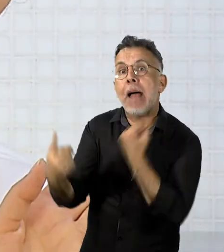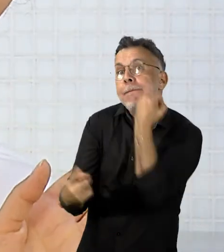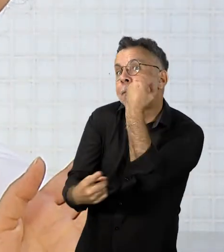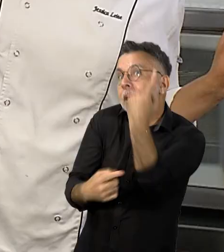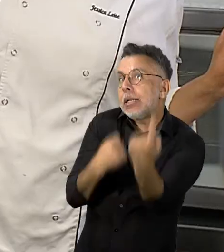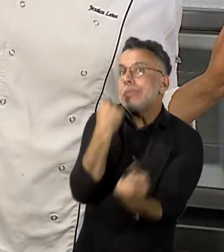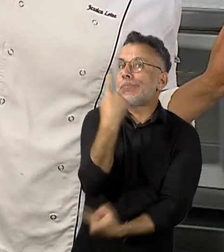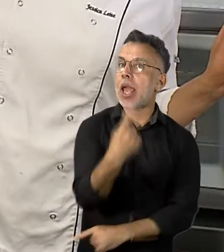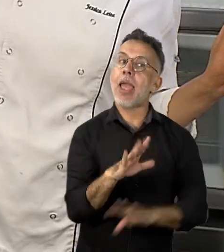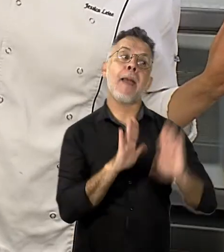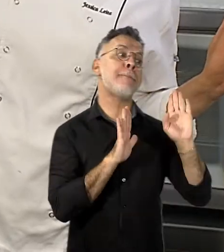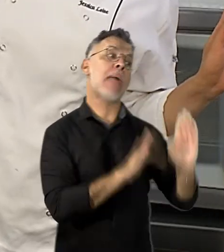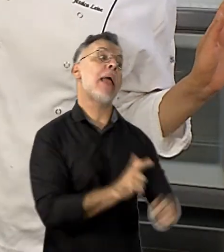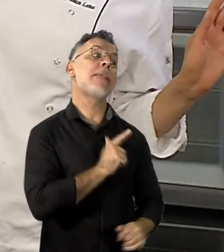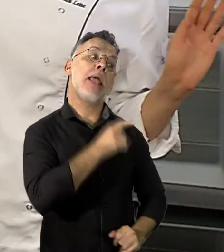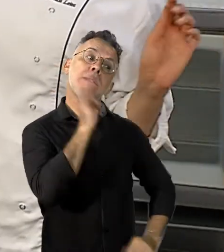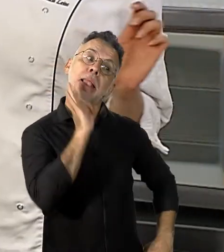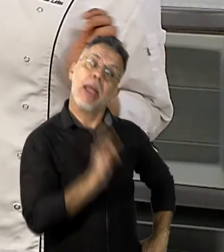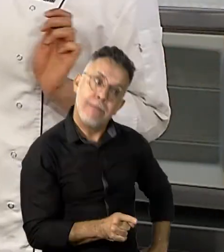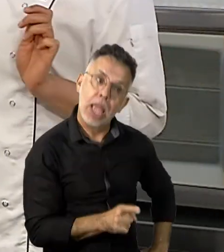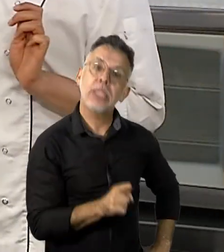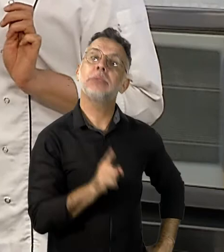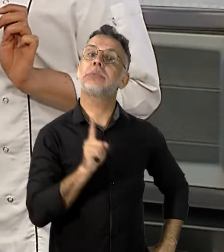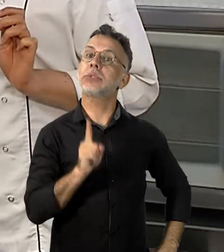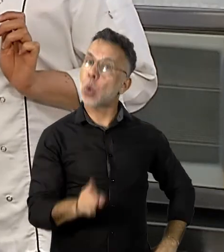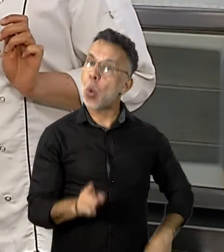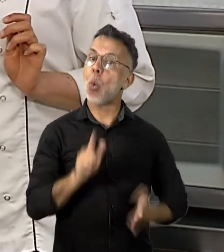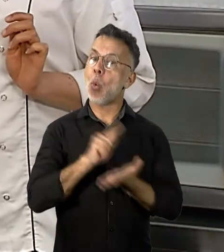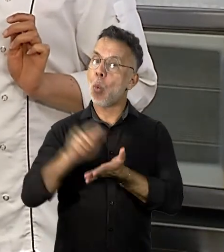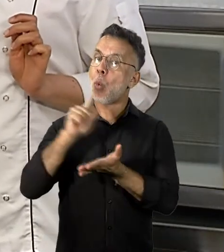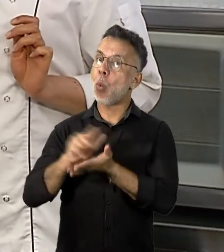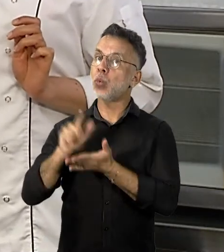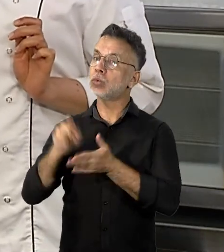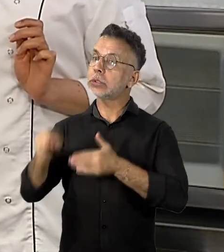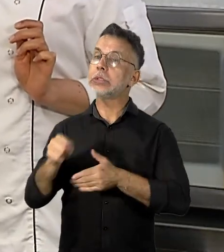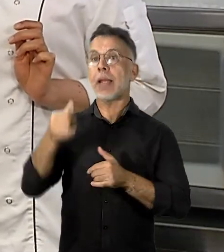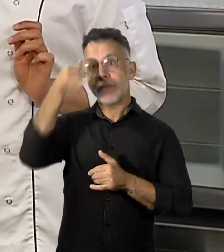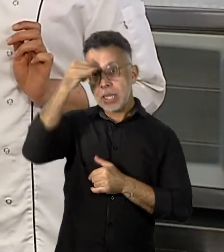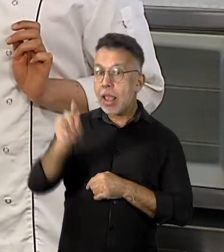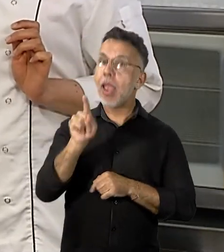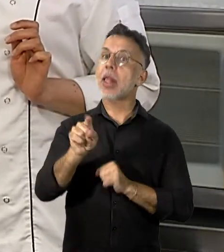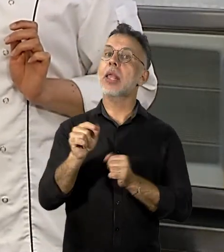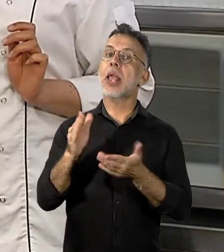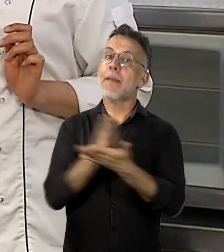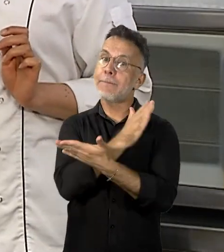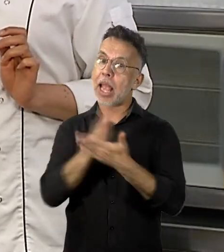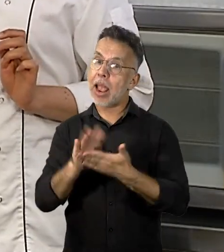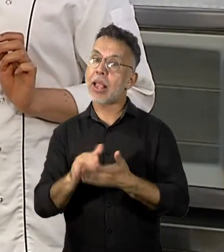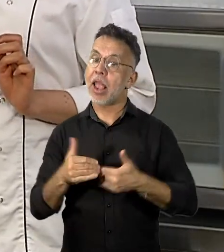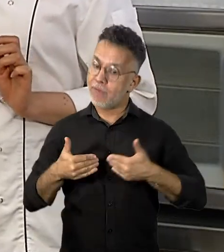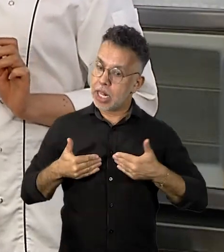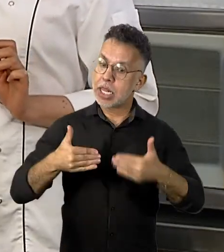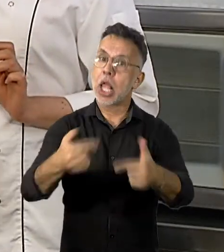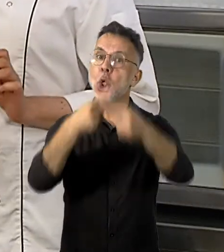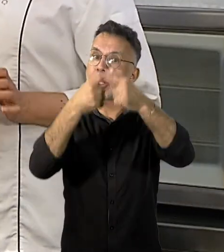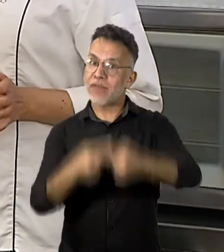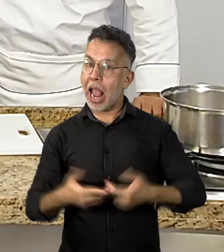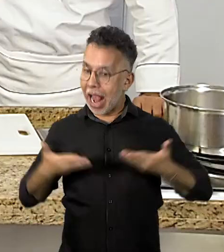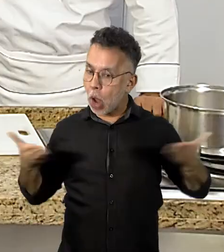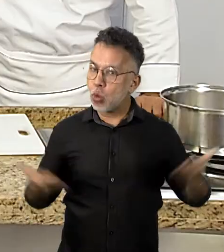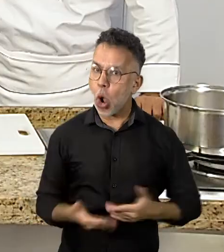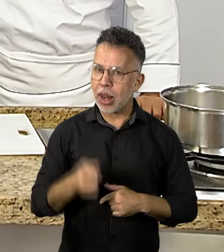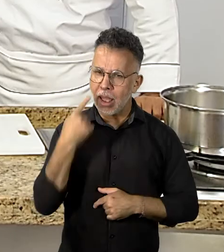à regra. Mas é exatamente a correção dessas exceções que vai ser o nosso desafio a partir de